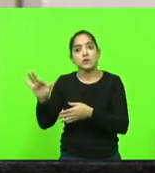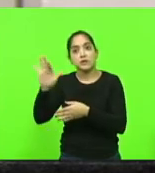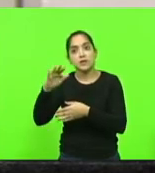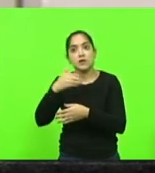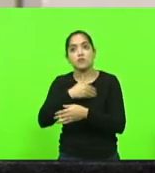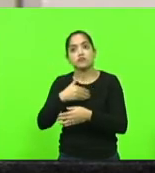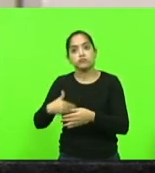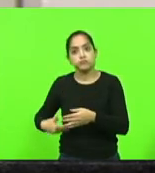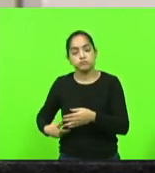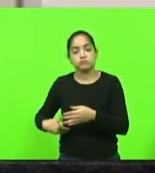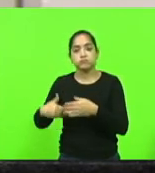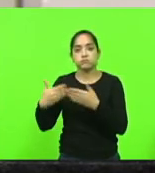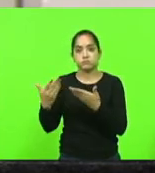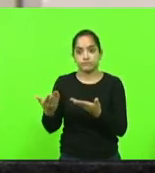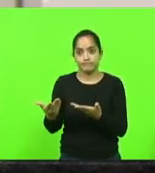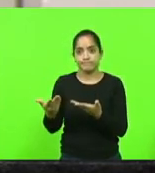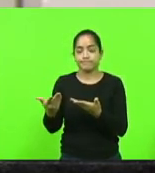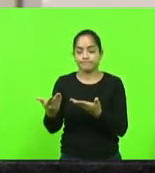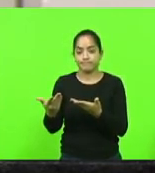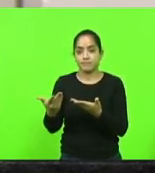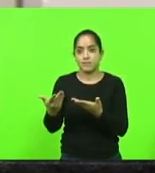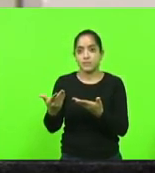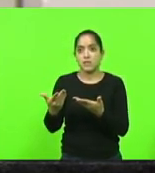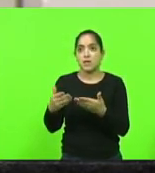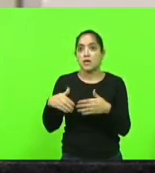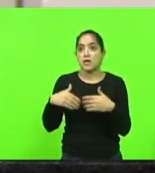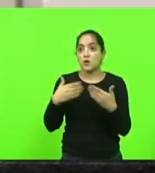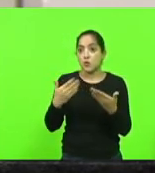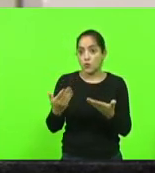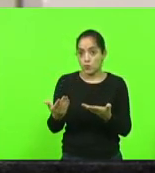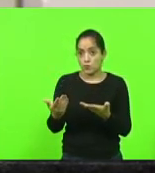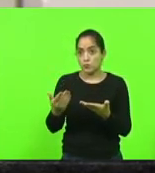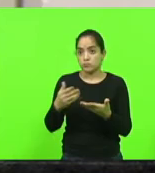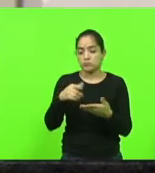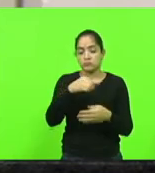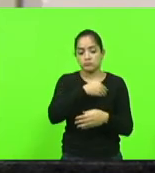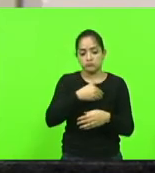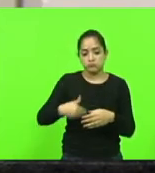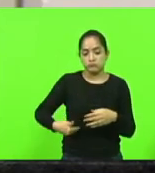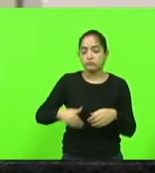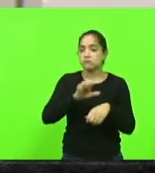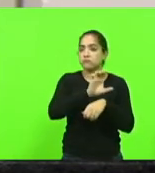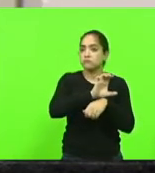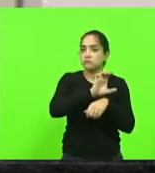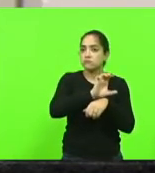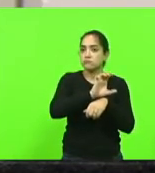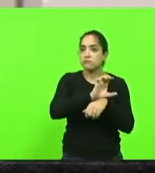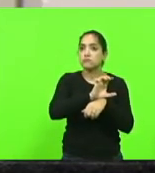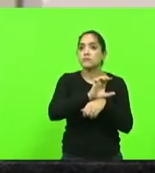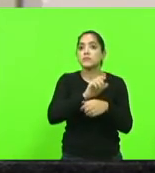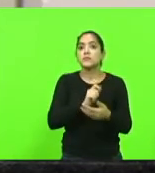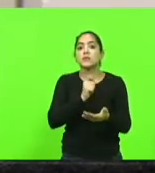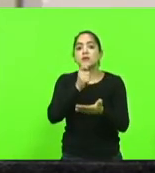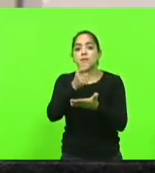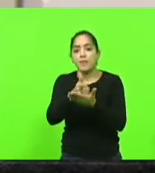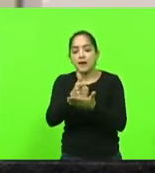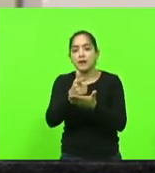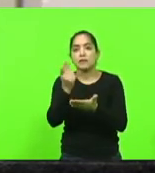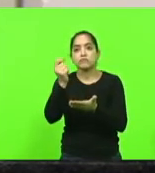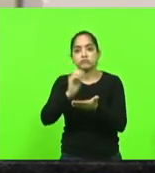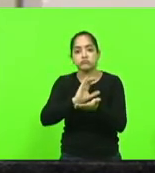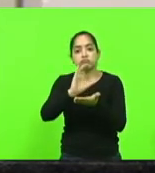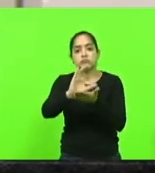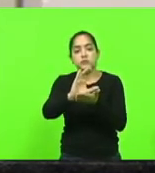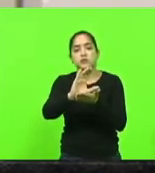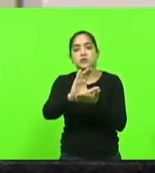federal. E ainda, além do mais, o governo do estado tem que colocar recurso nas obras federais,